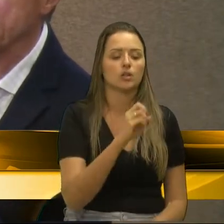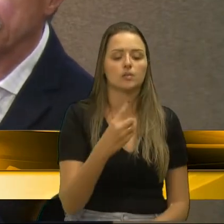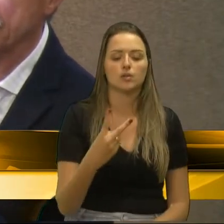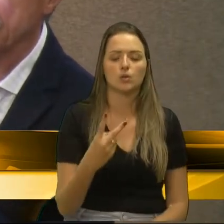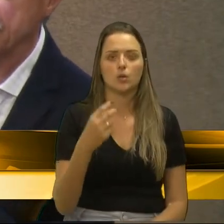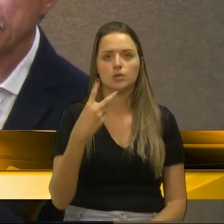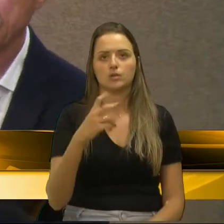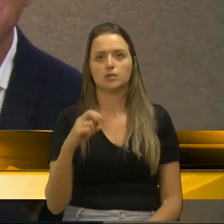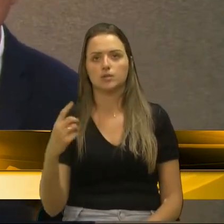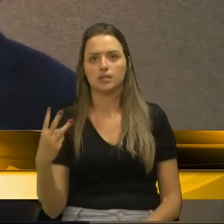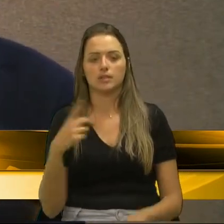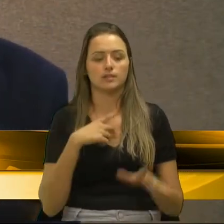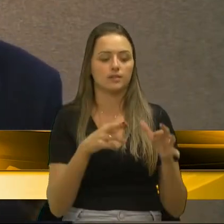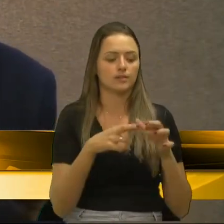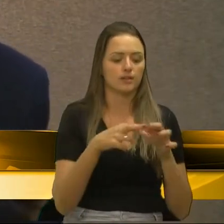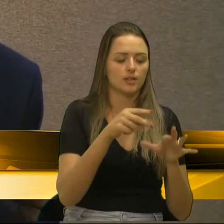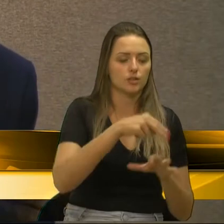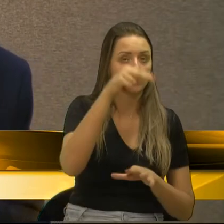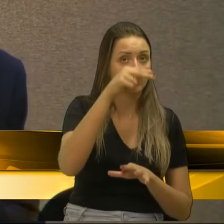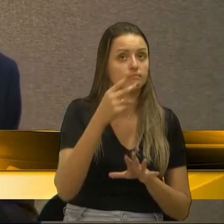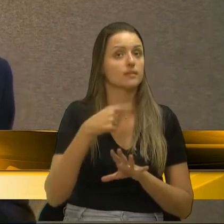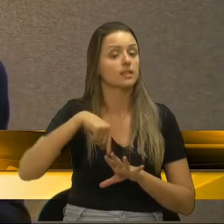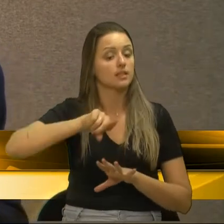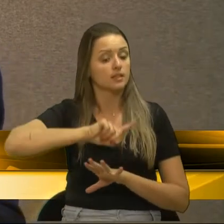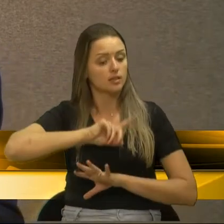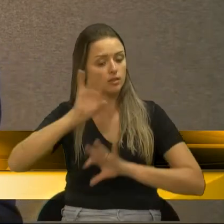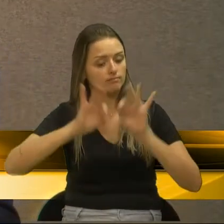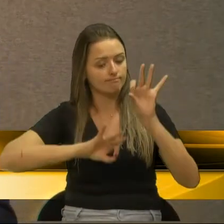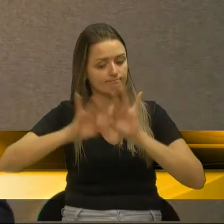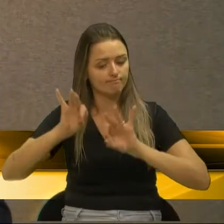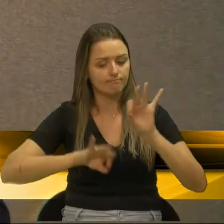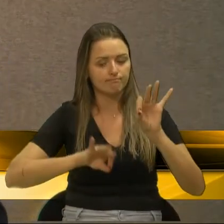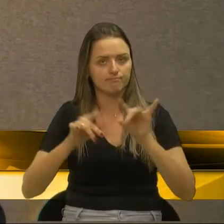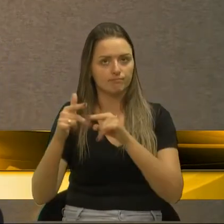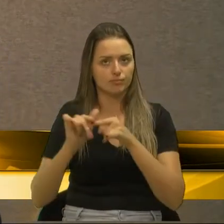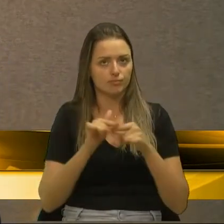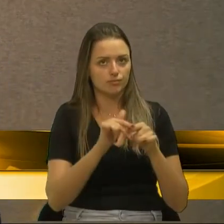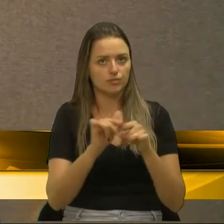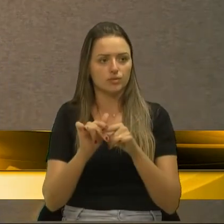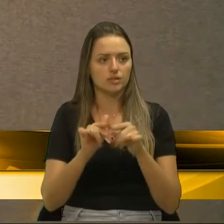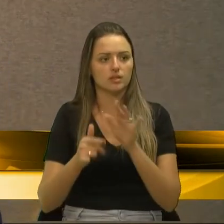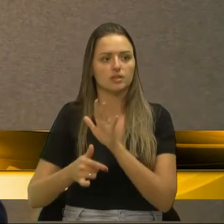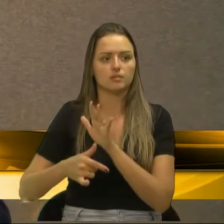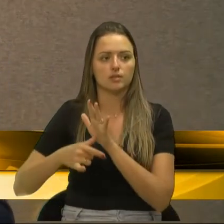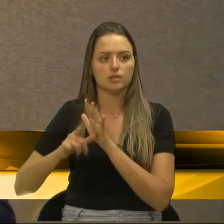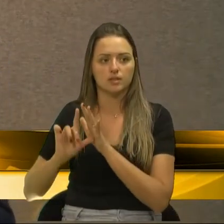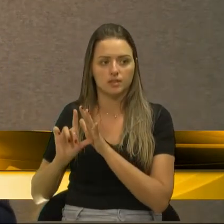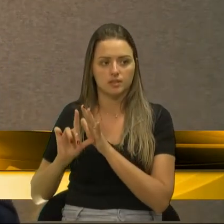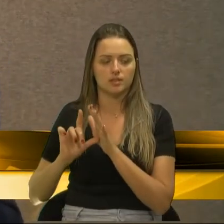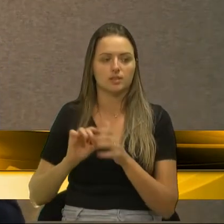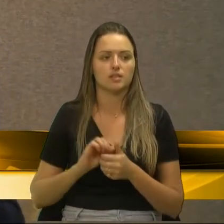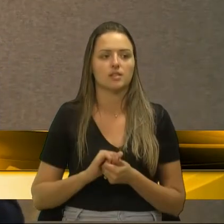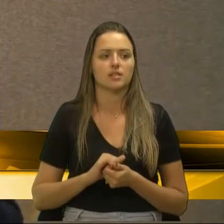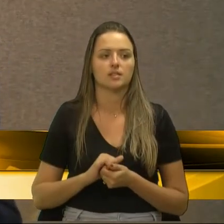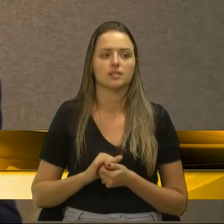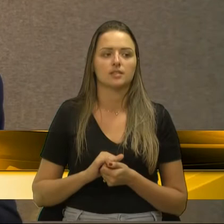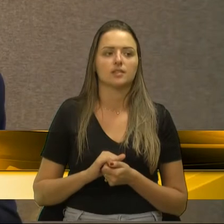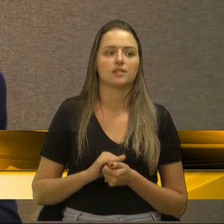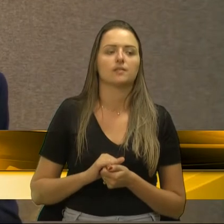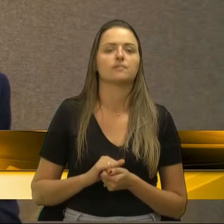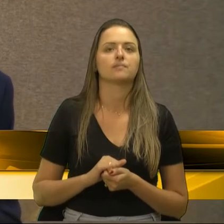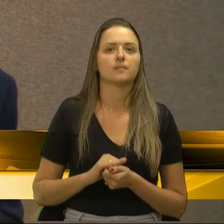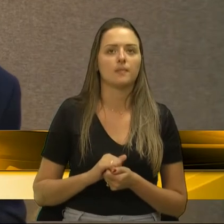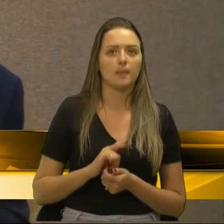região norte. Então, que tomemos as providências, eu acho que é dever de todos e também do contribuinte, do